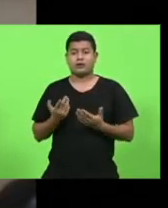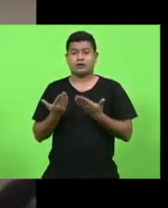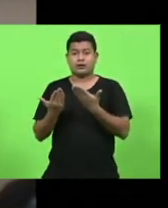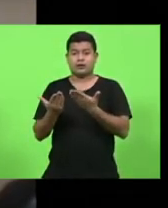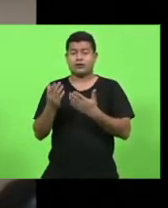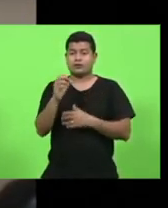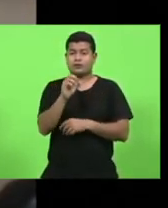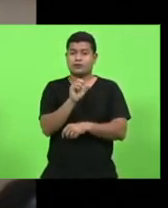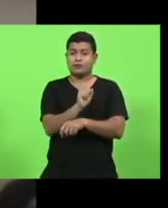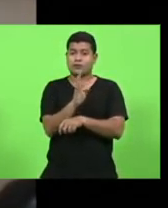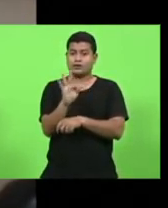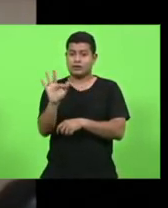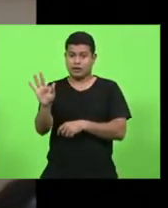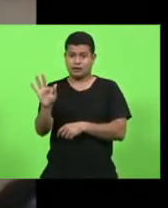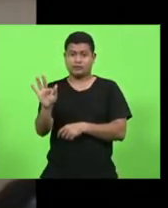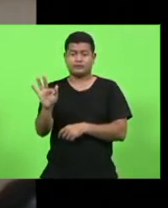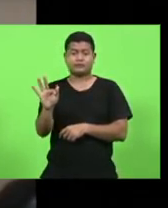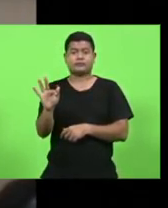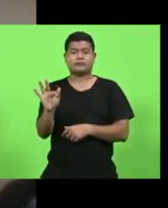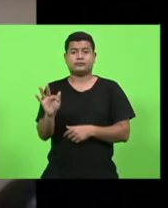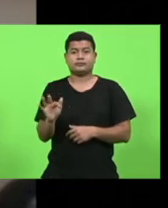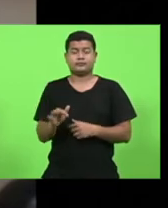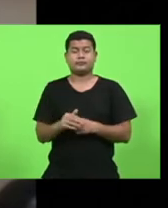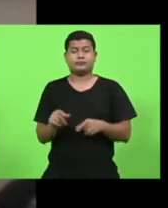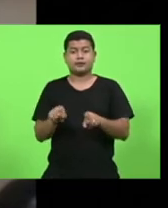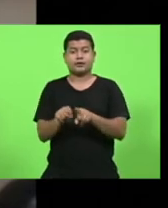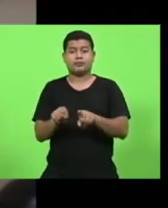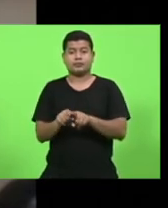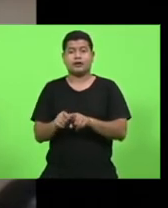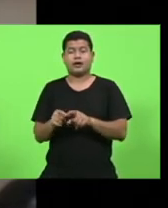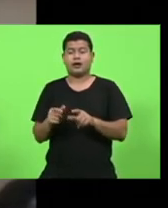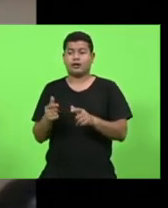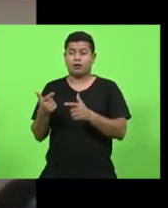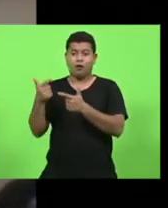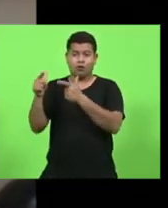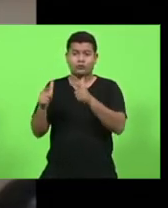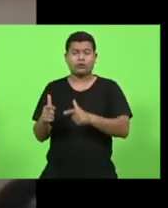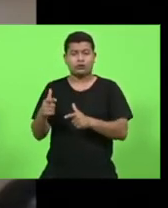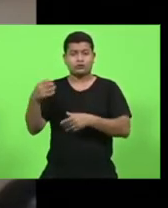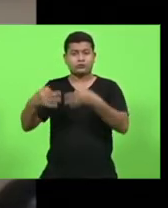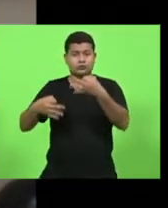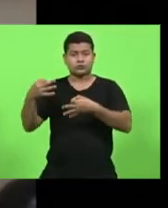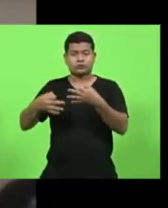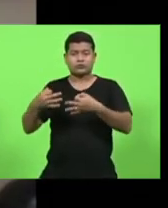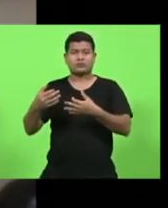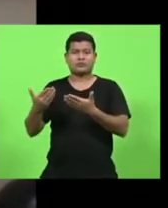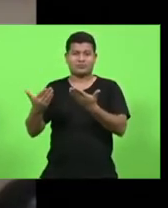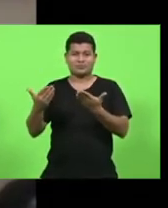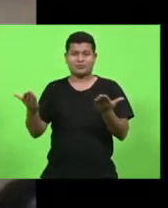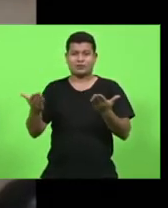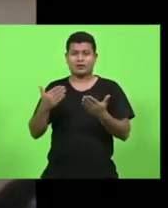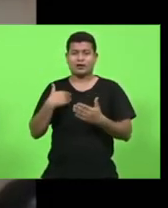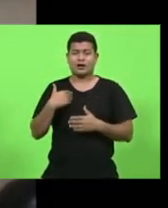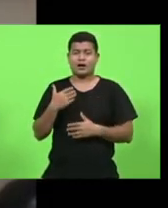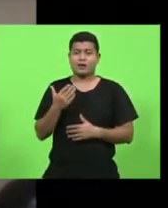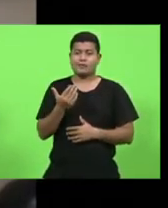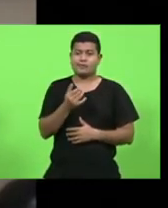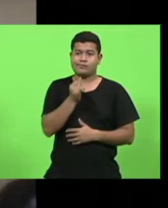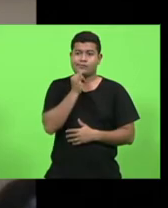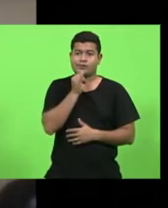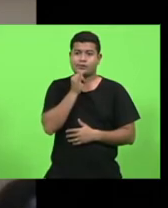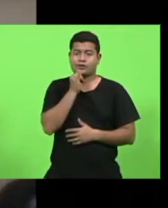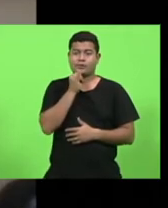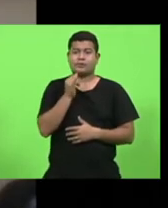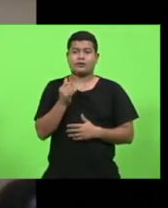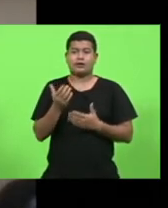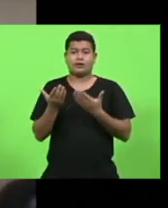o Supremo e nas demais ações judiciais também, como amigos Cury lá na Corte Suprema,